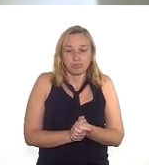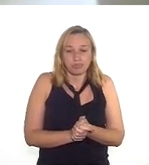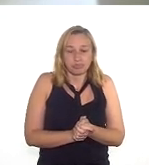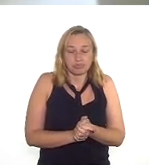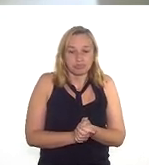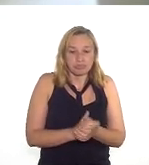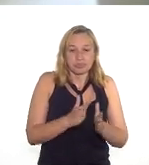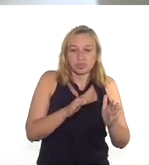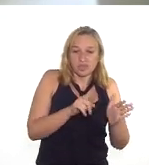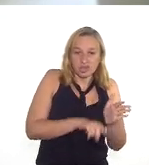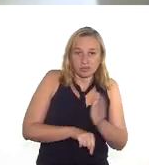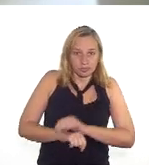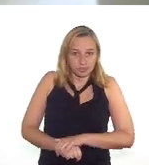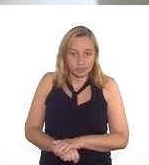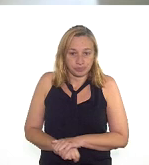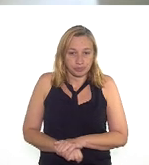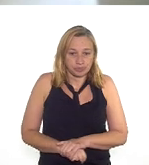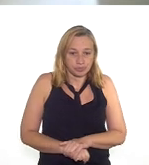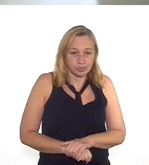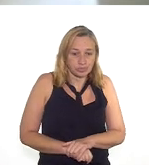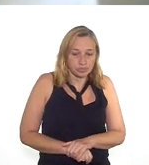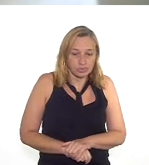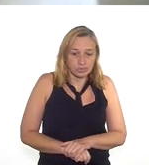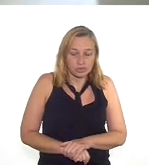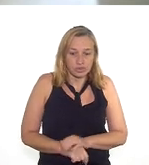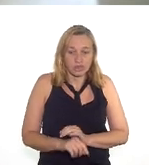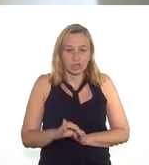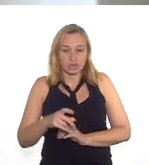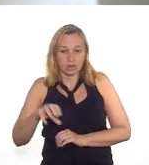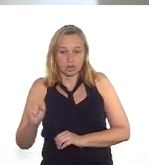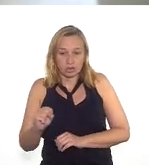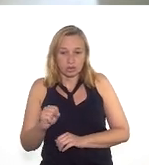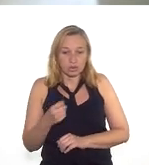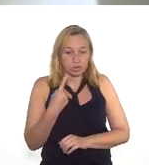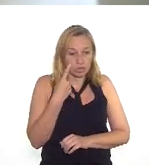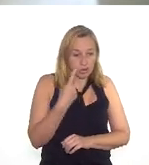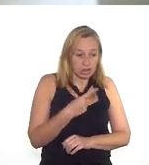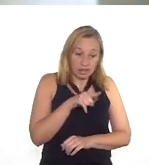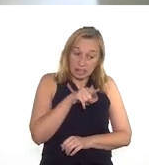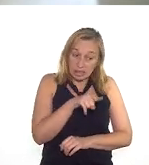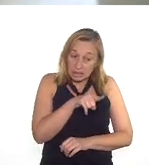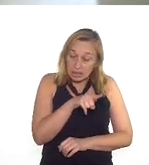a esse abatimento. Ora, se eu gloso, eu estou entendendo que aquilo não foi